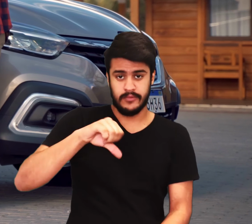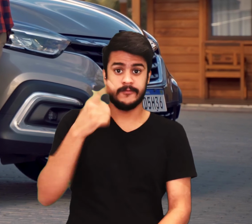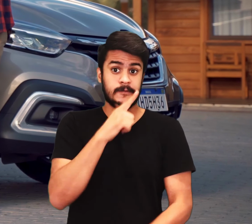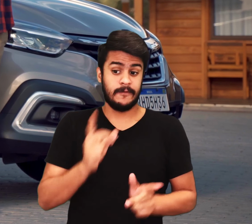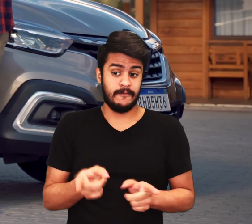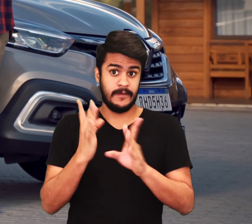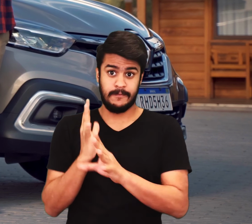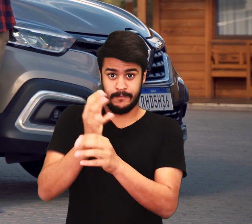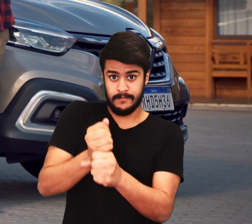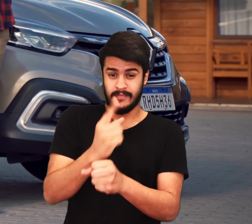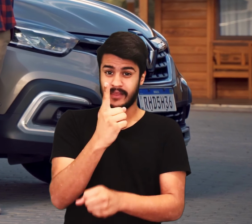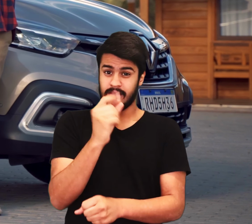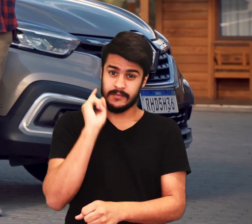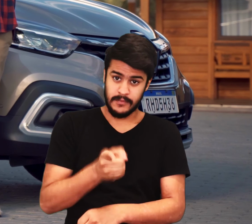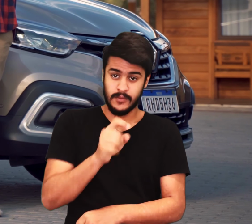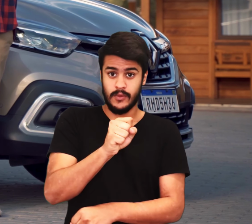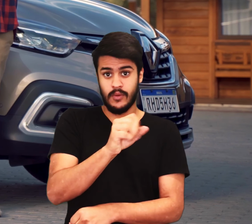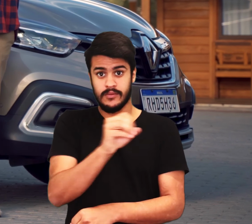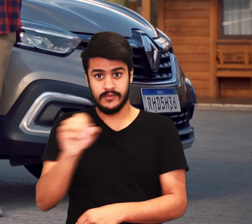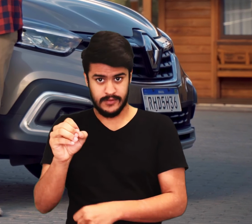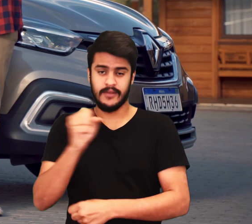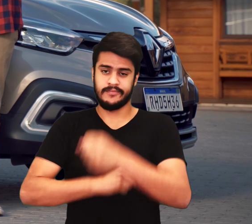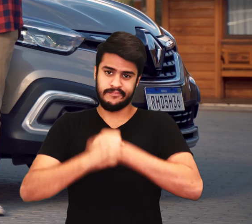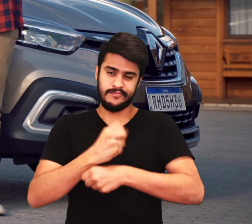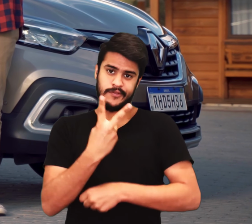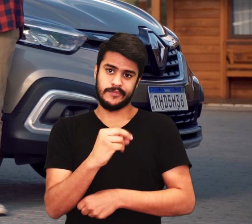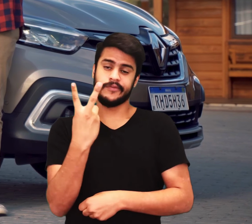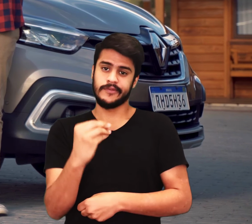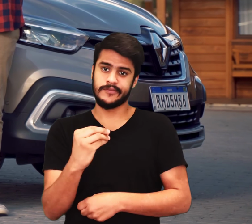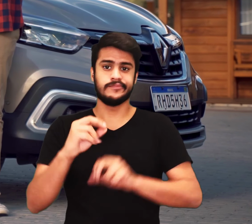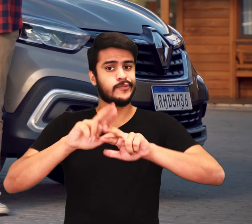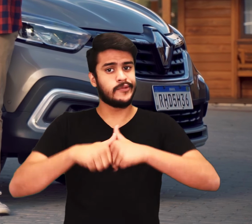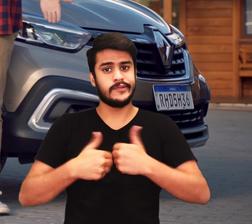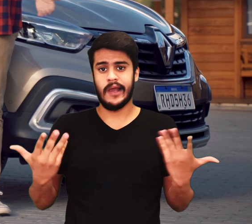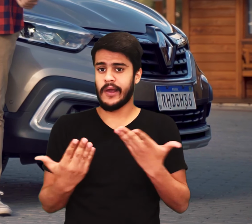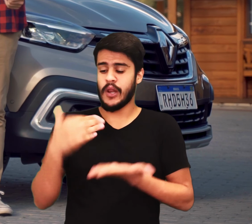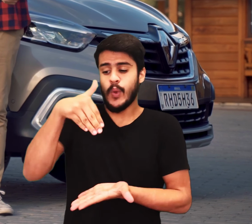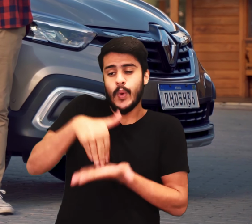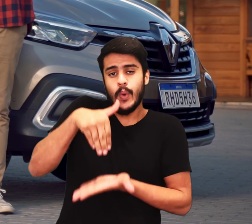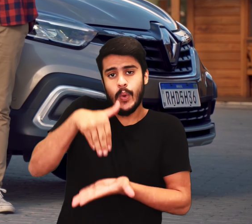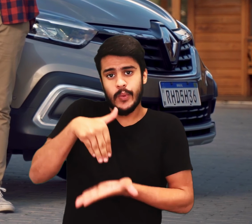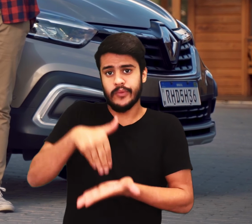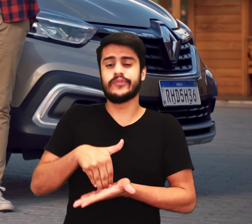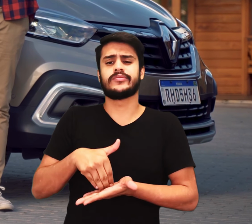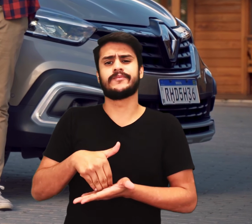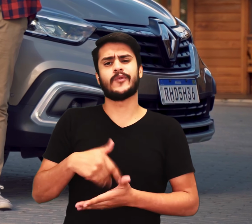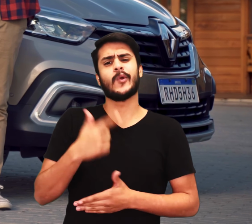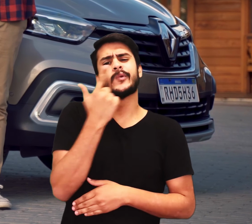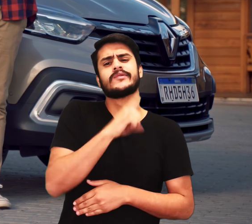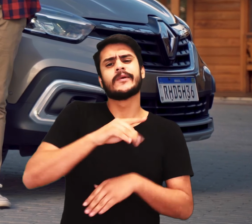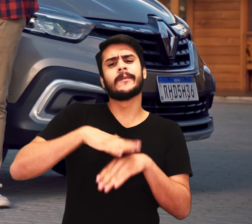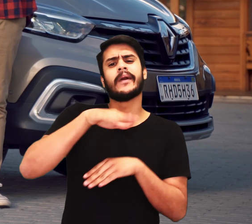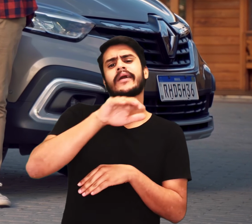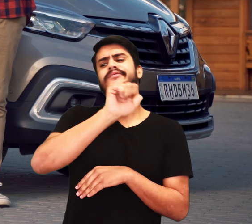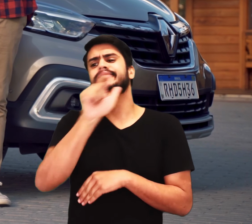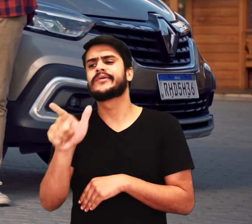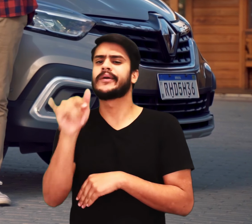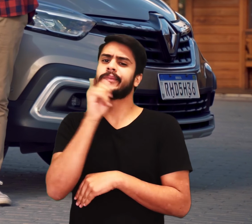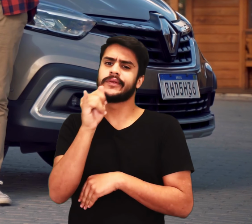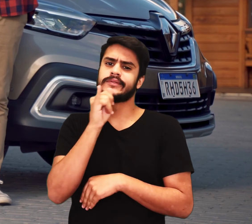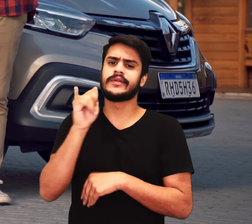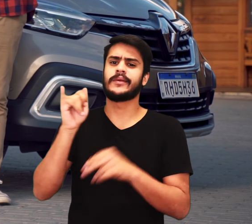10.800 unidades em 2020. Com isso, ele ficou lá na lanterninha, vendendo mais, apenas que com veículos aí,